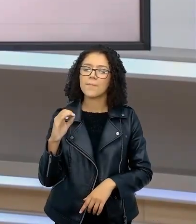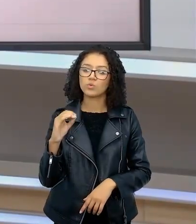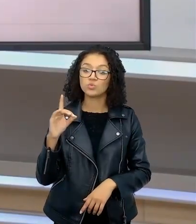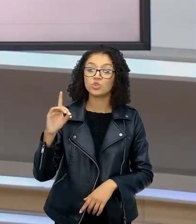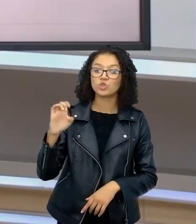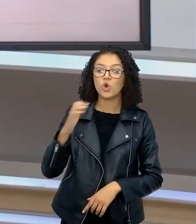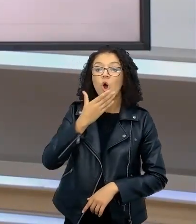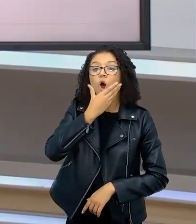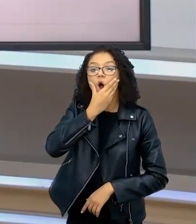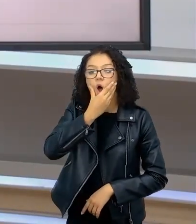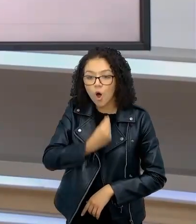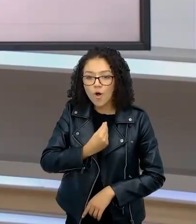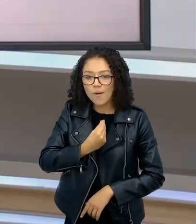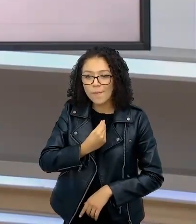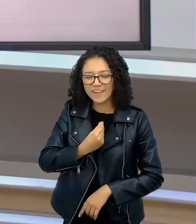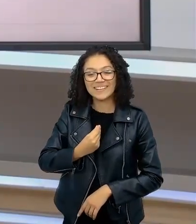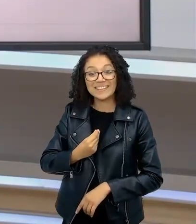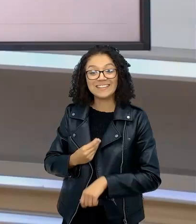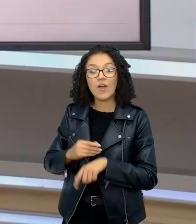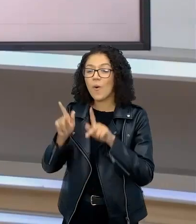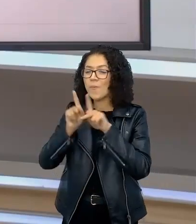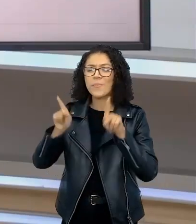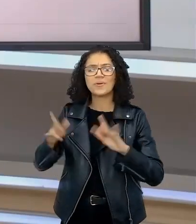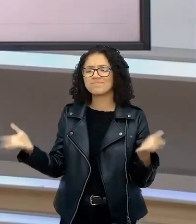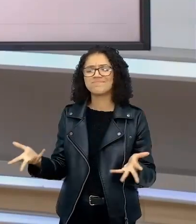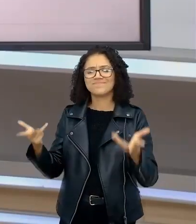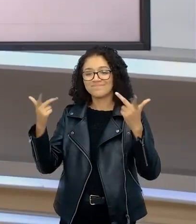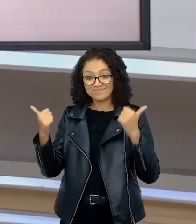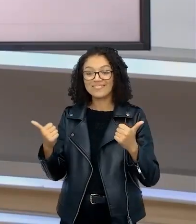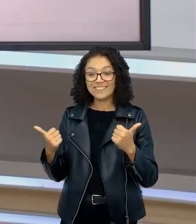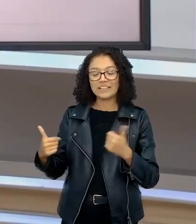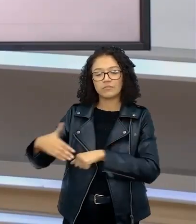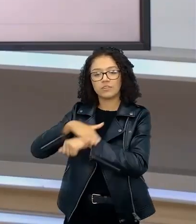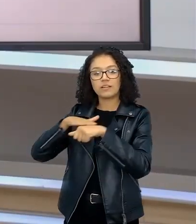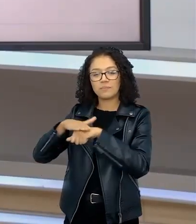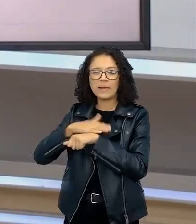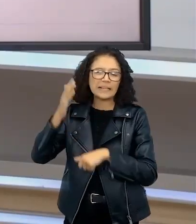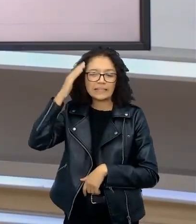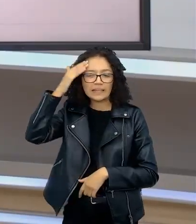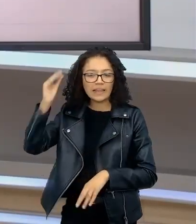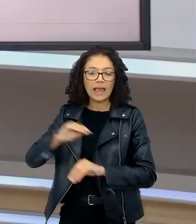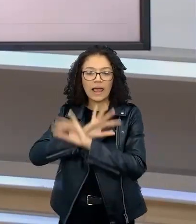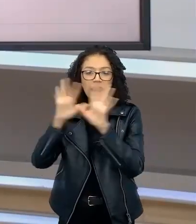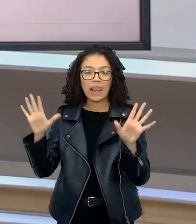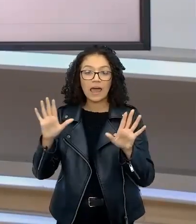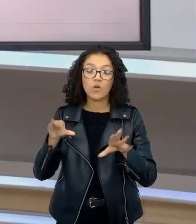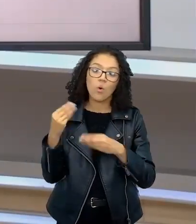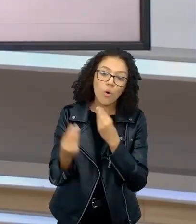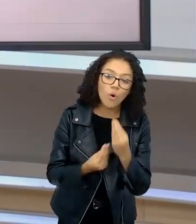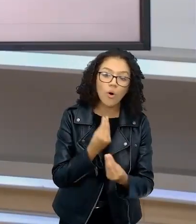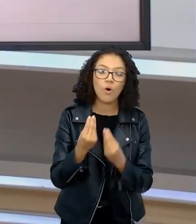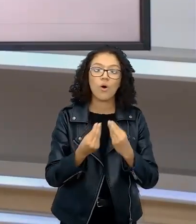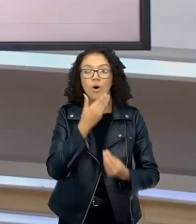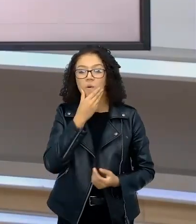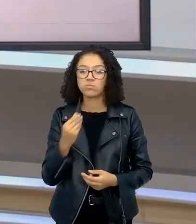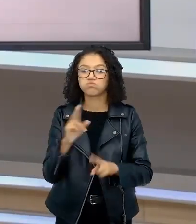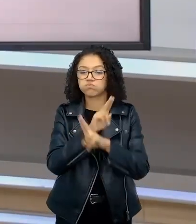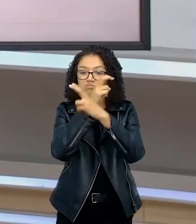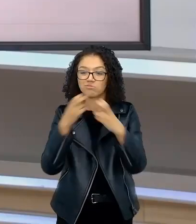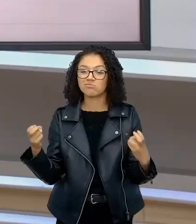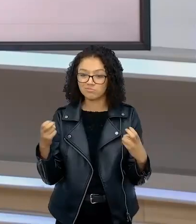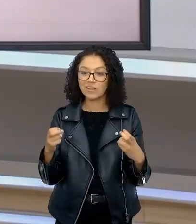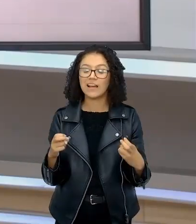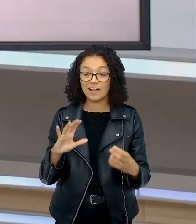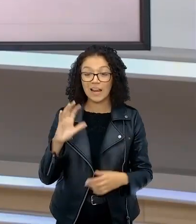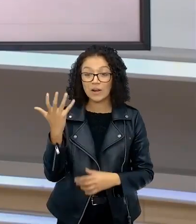acesse o relatório para entender um pouco mais sobre como essa masculinidade tóxica está presente na vida dos meninos